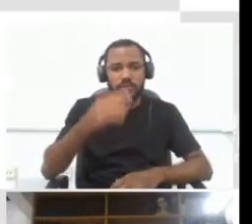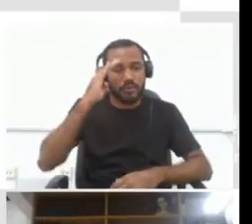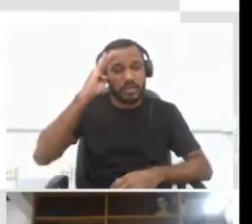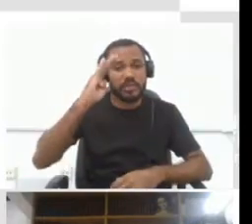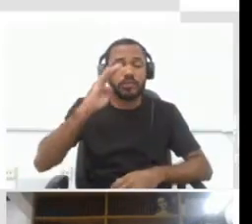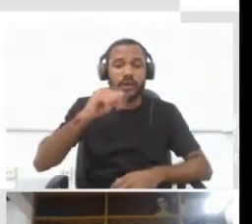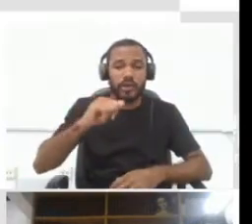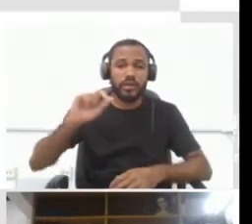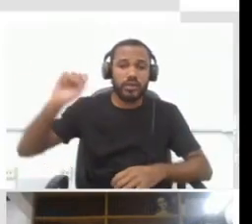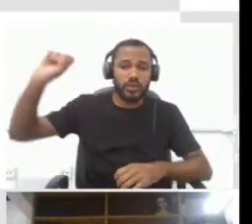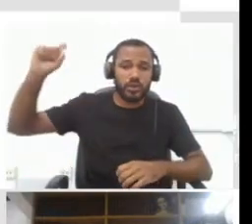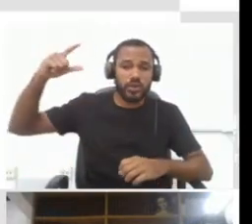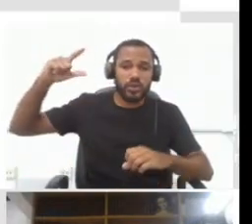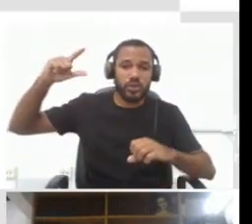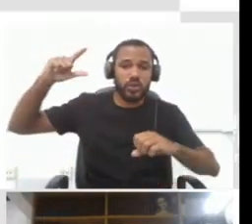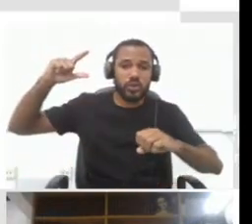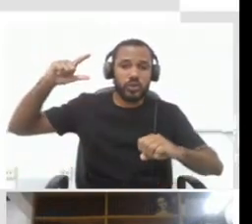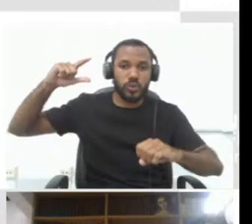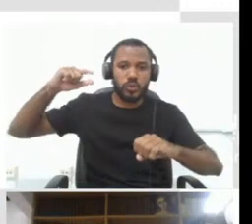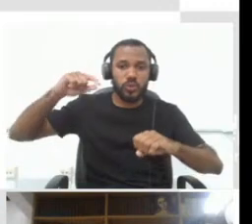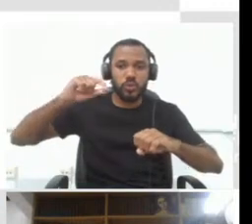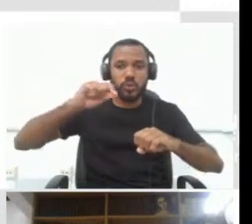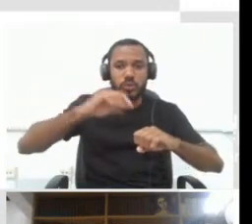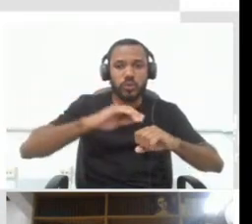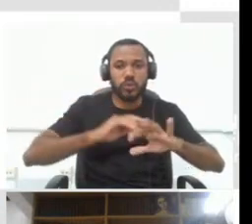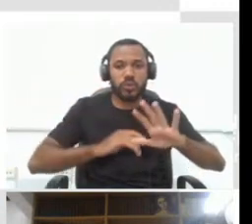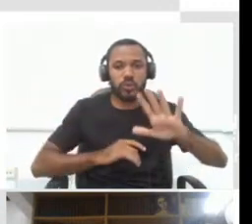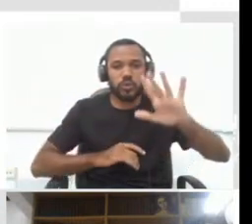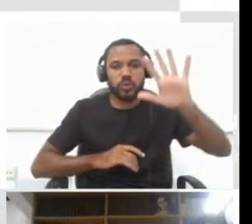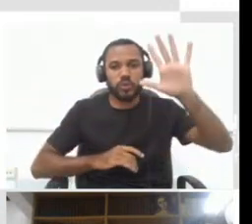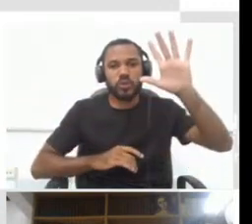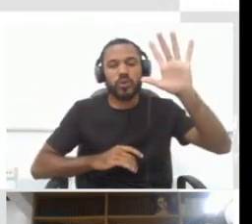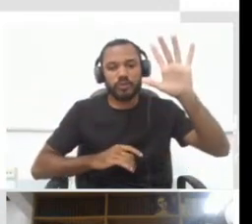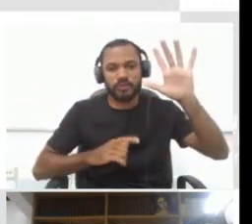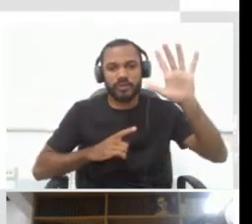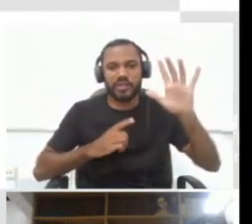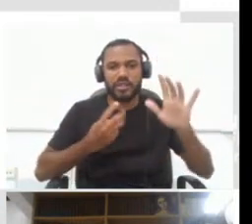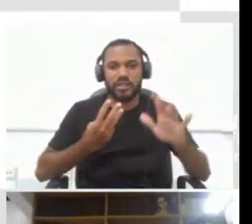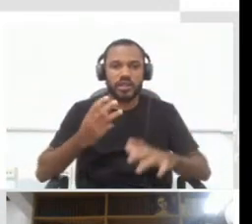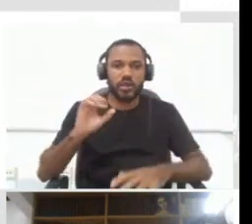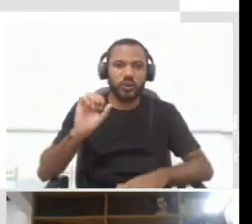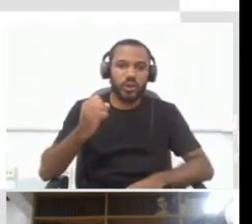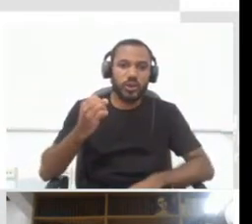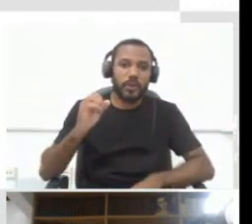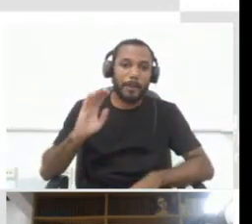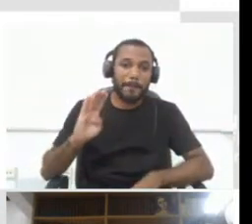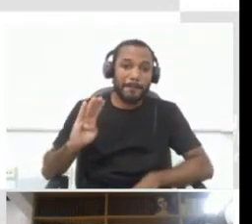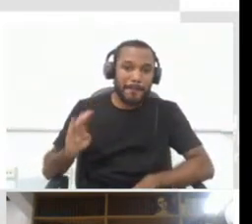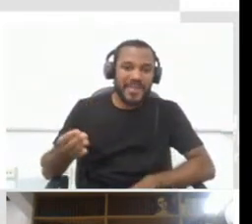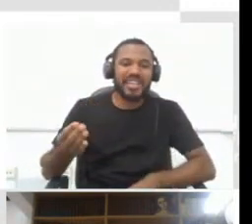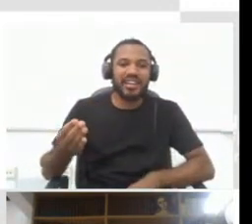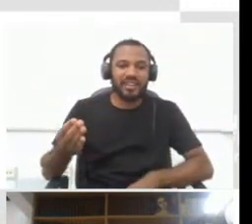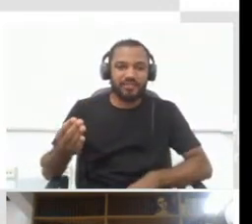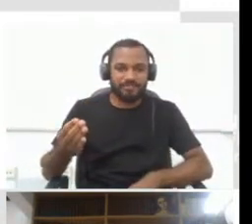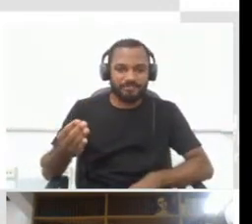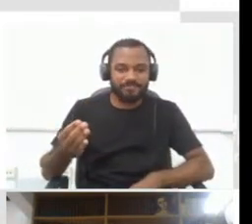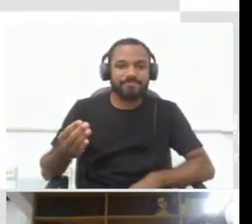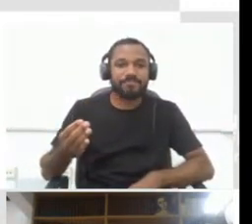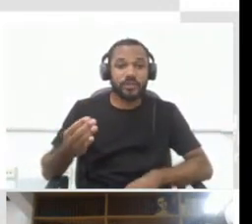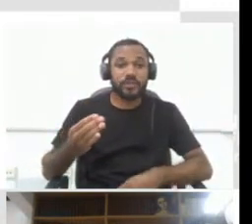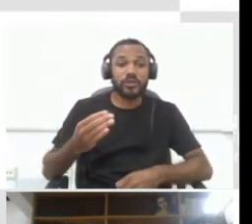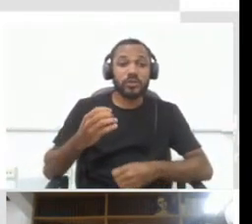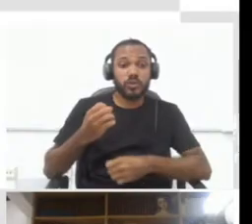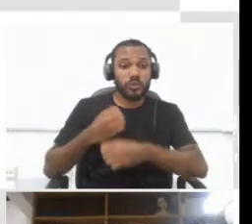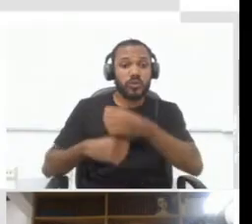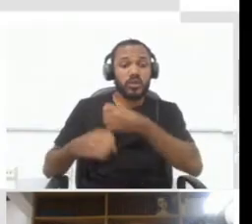né? CO2 equivalente. 38 bilhões em 1990 e 59 bilhões em